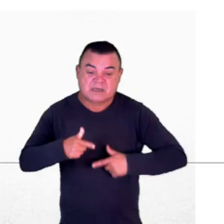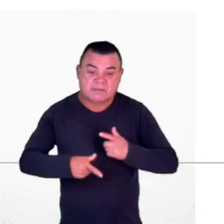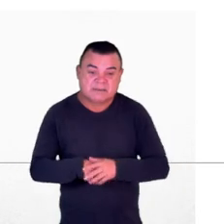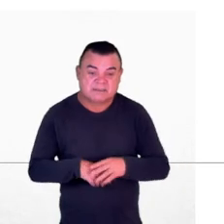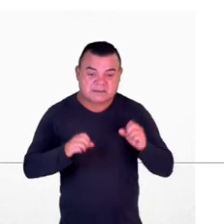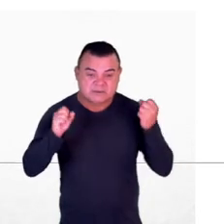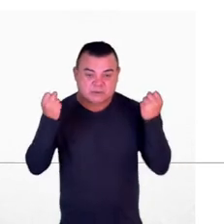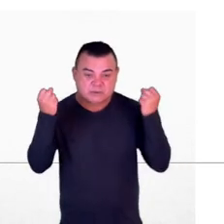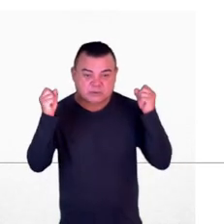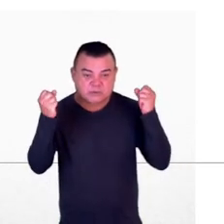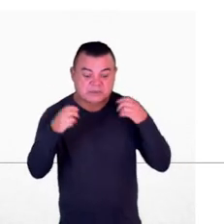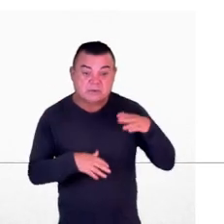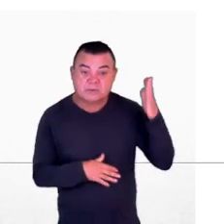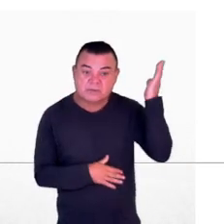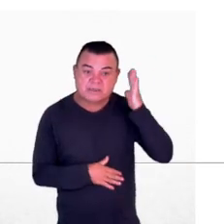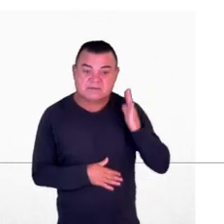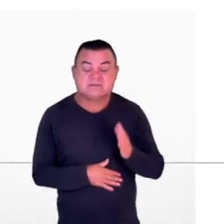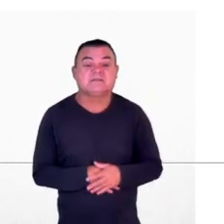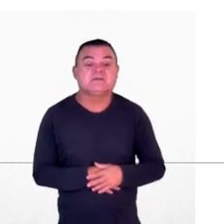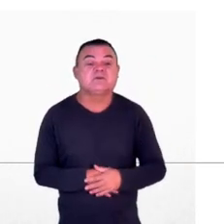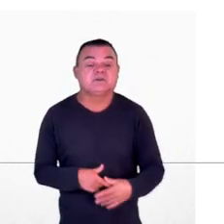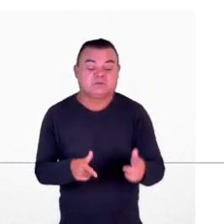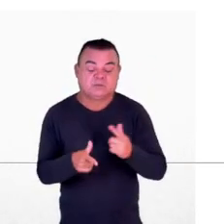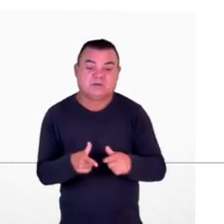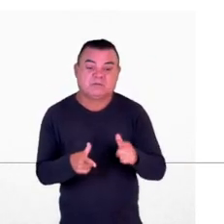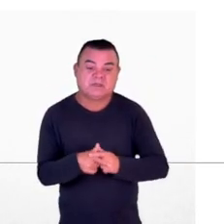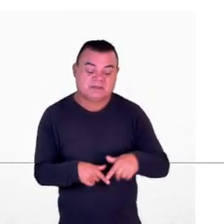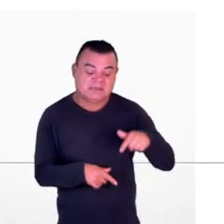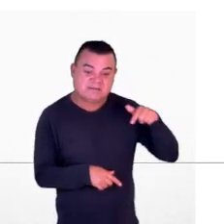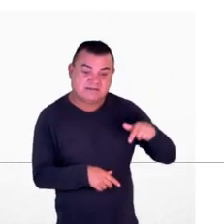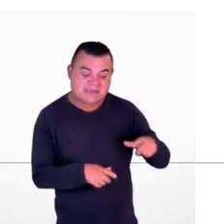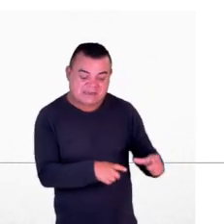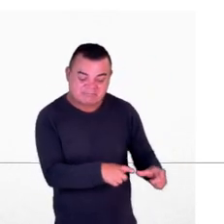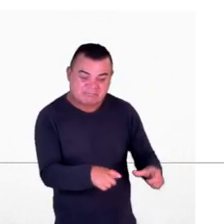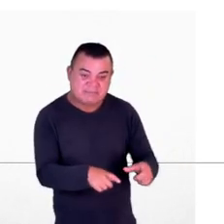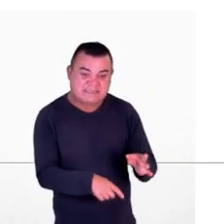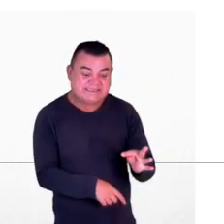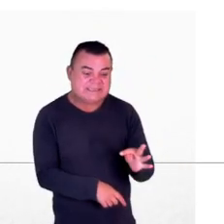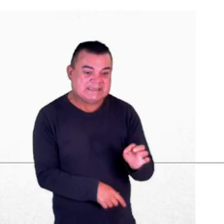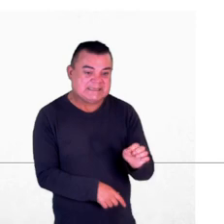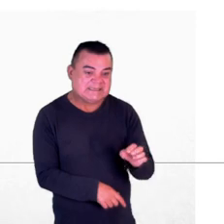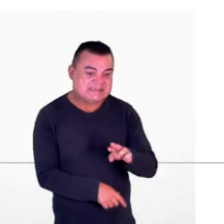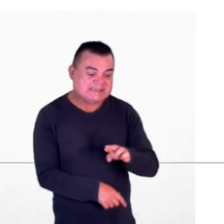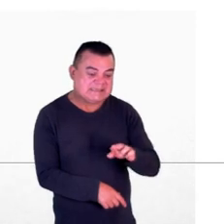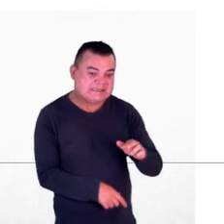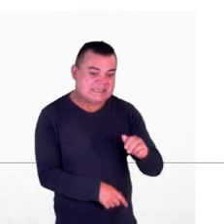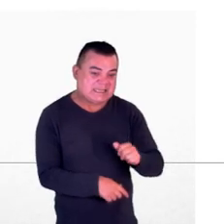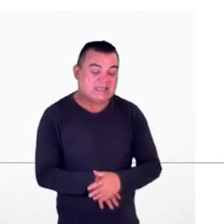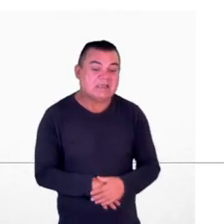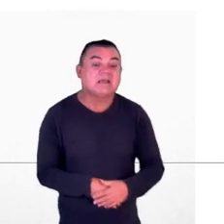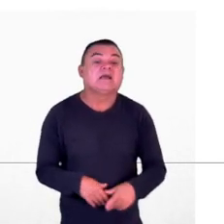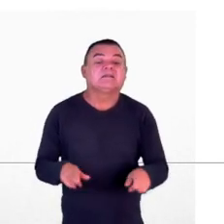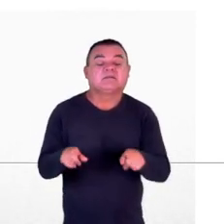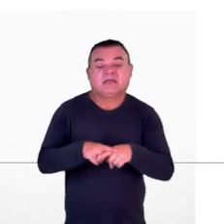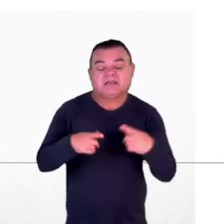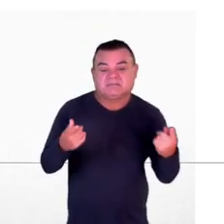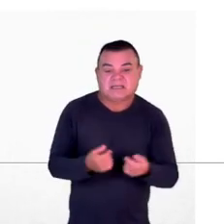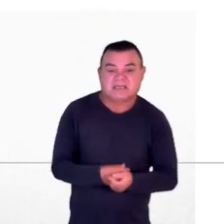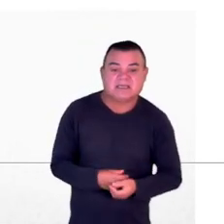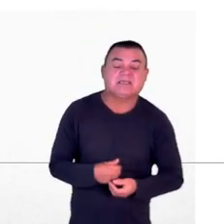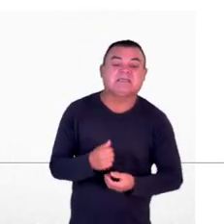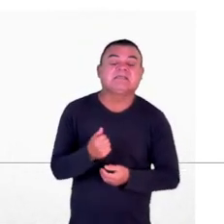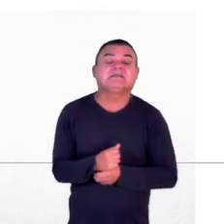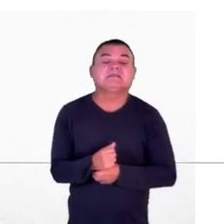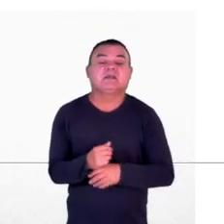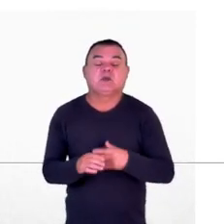no Brasil sobre a questão da terra né aí vai desde o desmatamento desde da poluição desde o dano